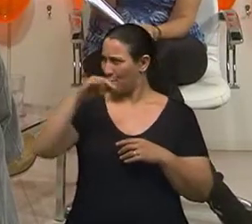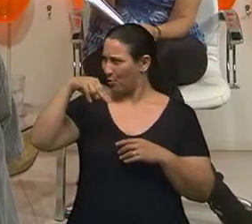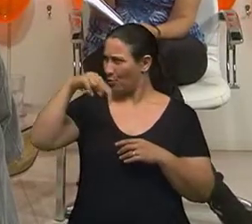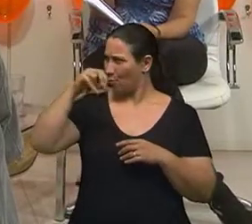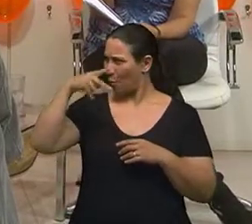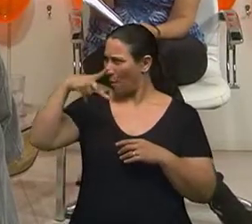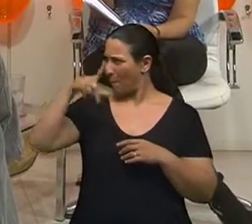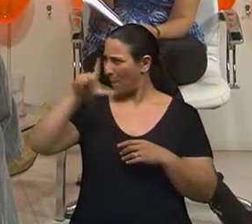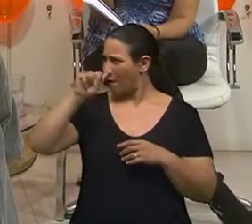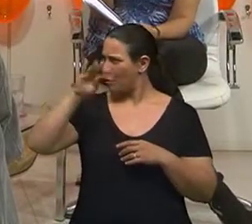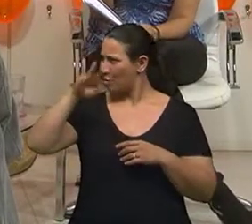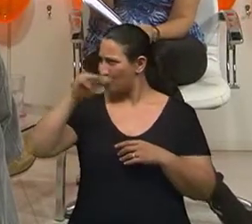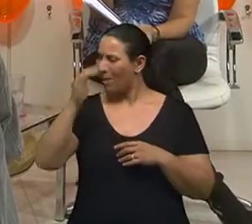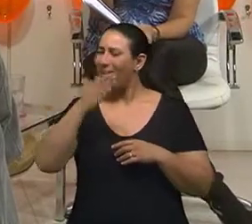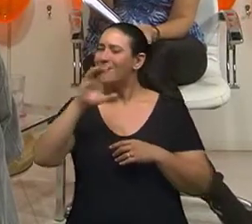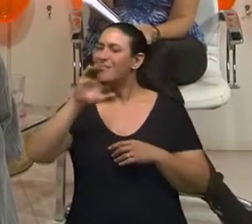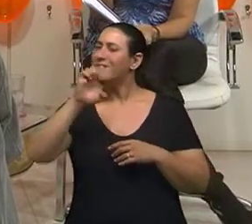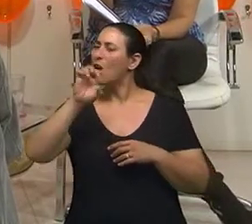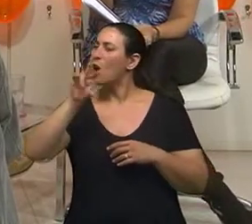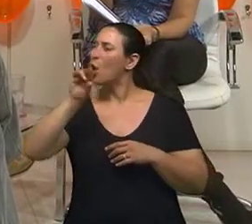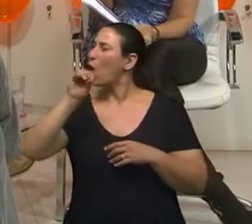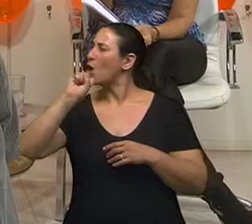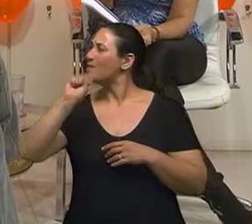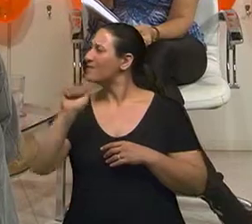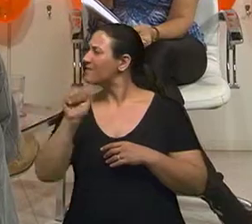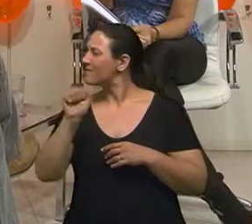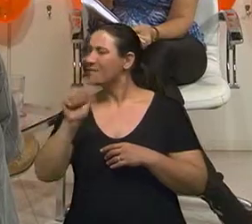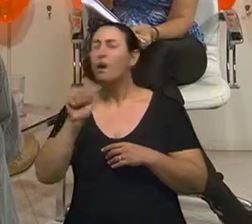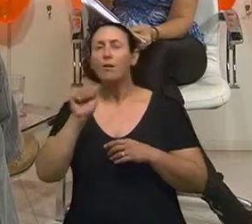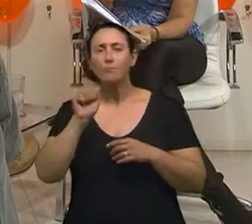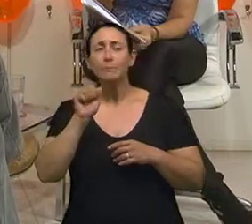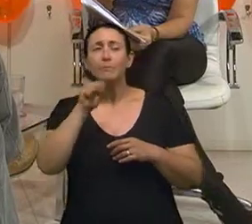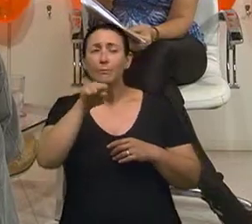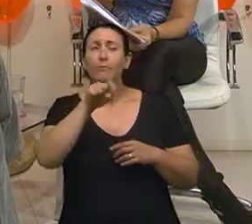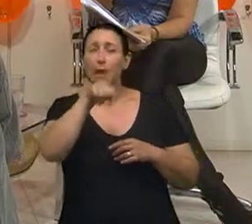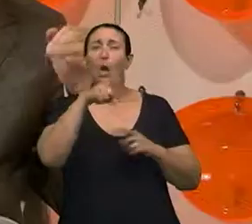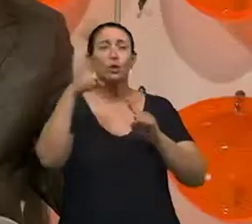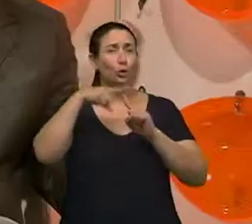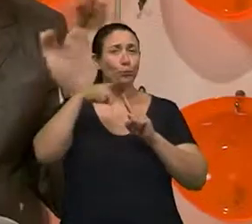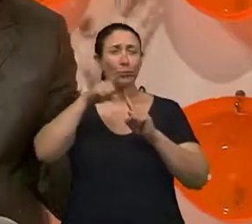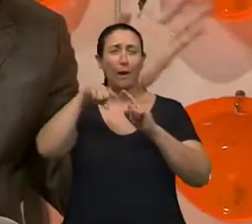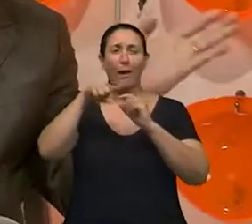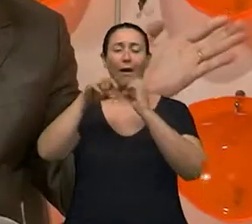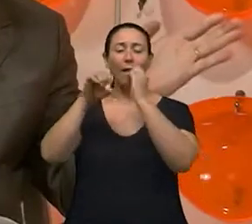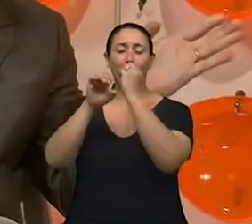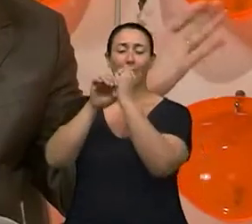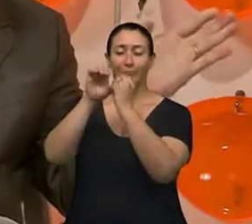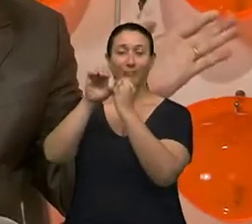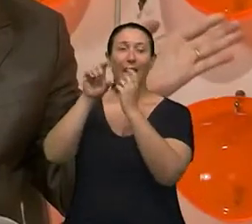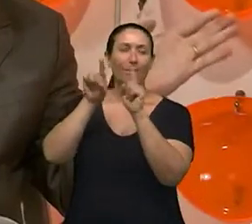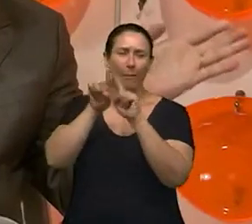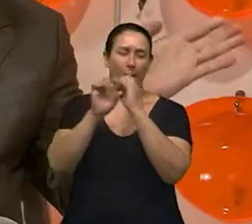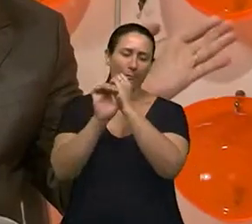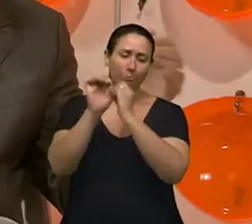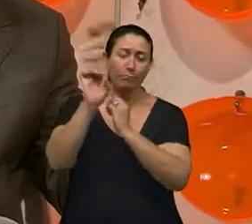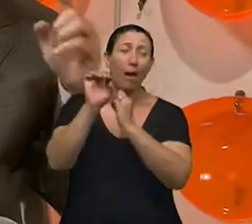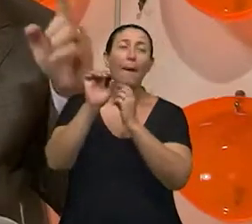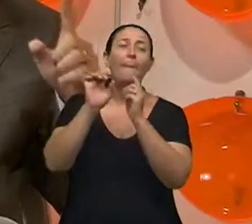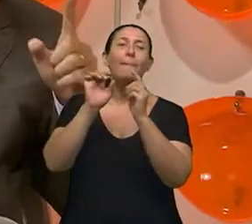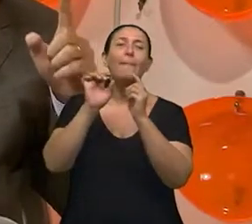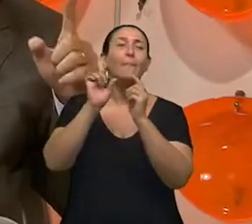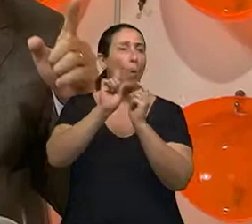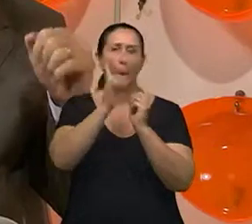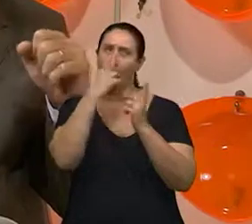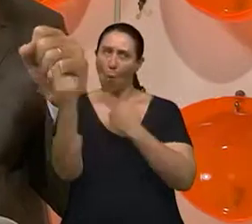em homens? Acerosa é outra alteração, tipo de um descolamento de retina, que não é o mesmo do descolamento da miopia,